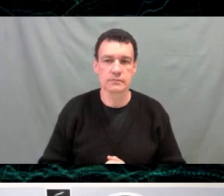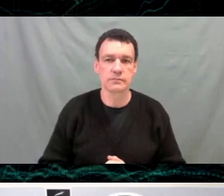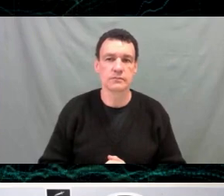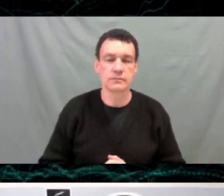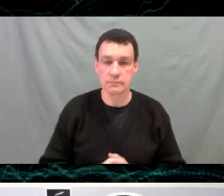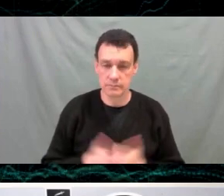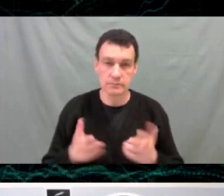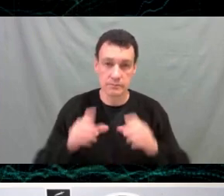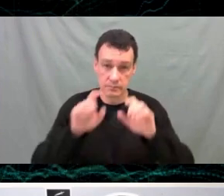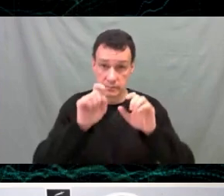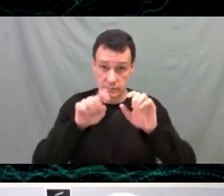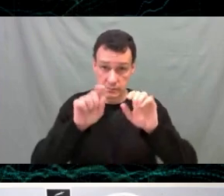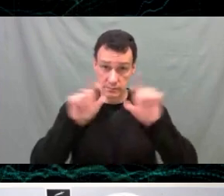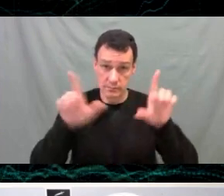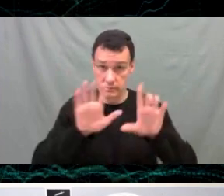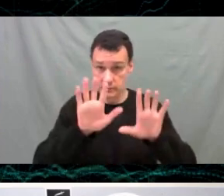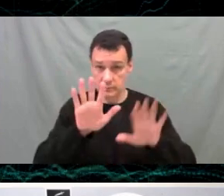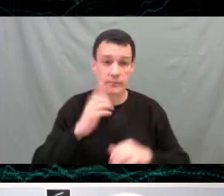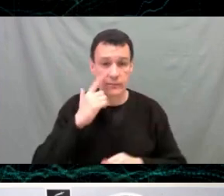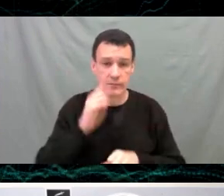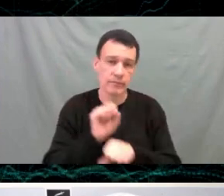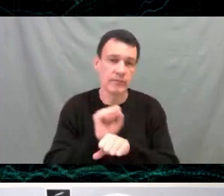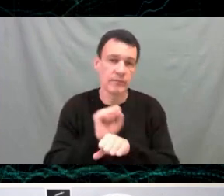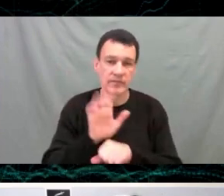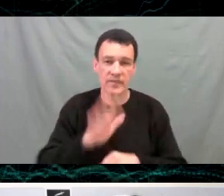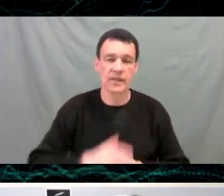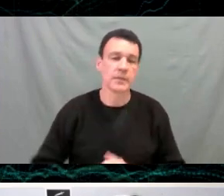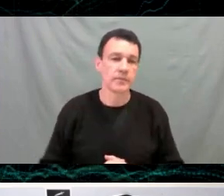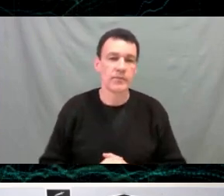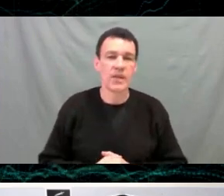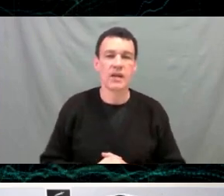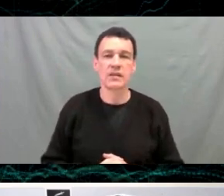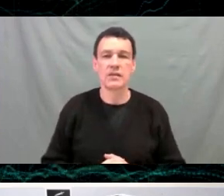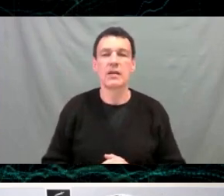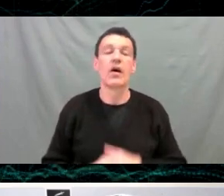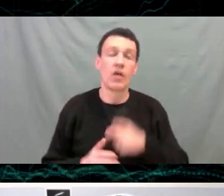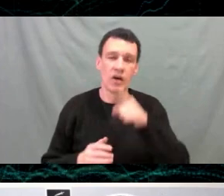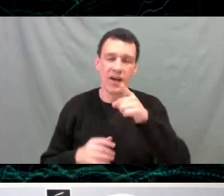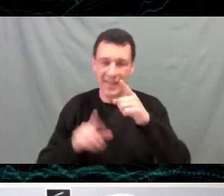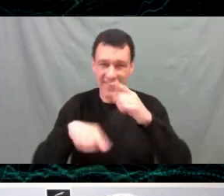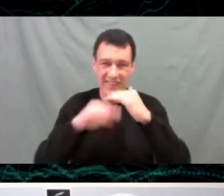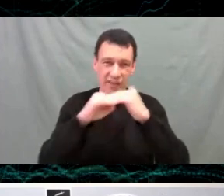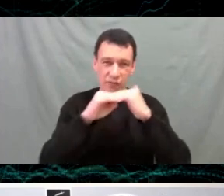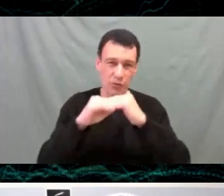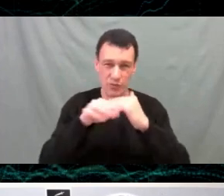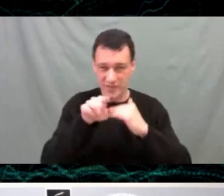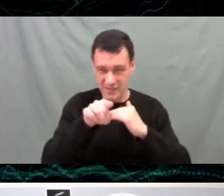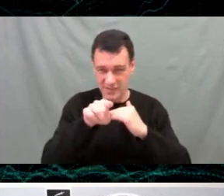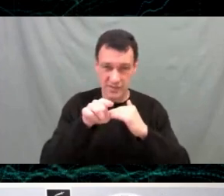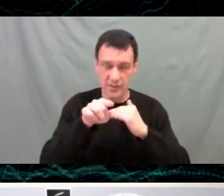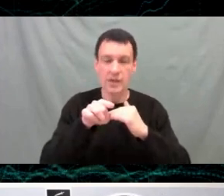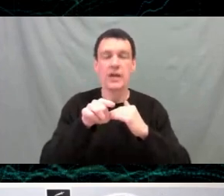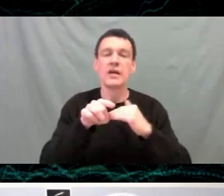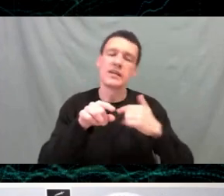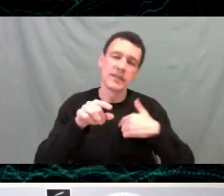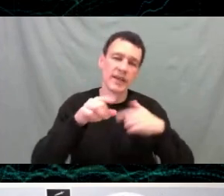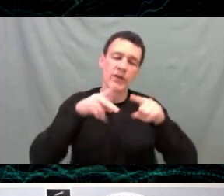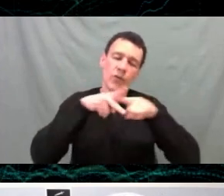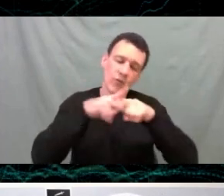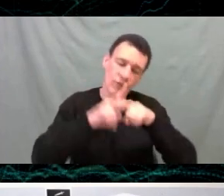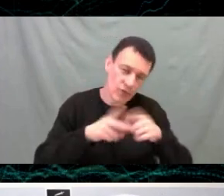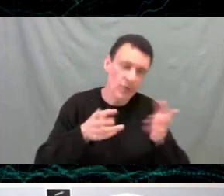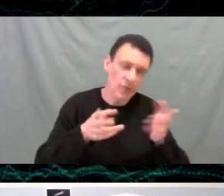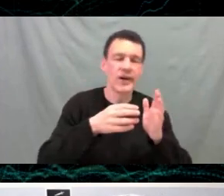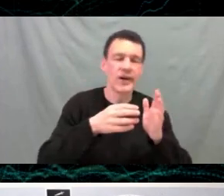aqui. Ó, por exemplo, aqui nesse etc ZABIX, onde é o default dele, tem a configuração do agente, do Java Gateway, entre